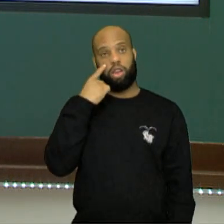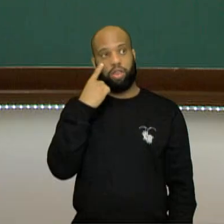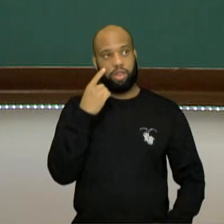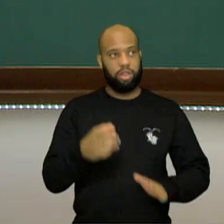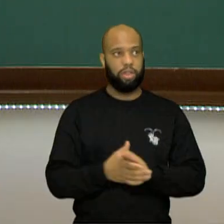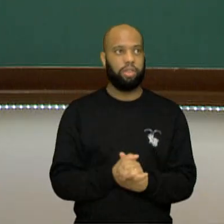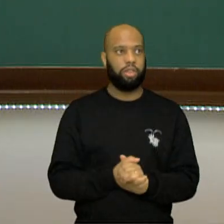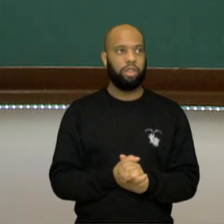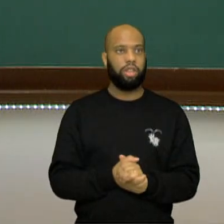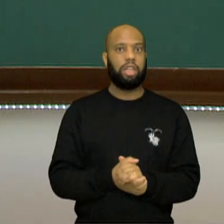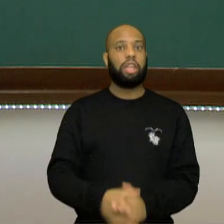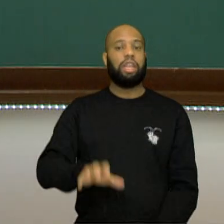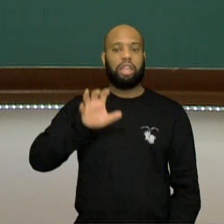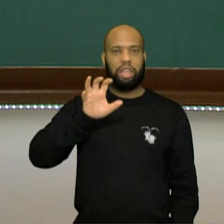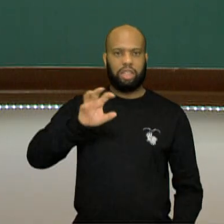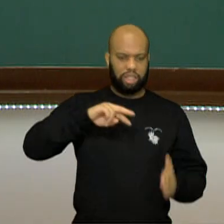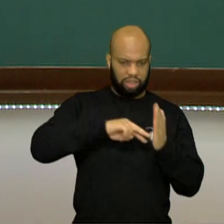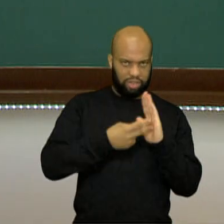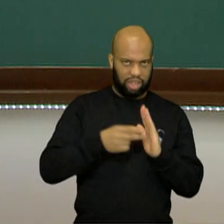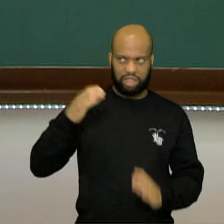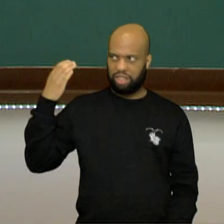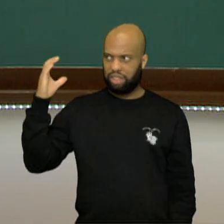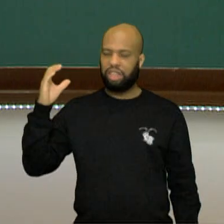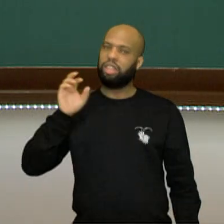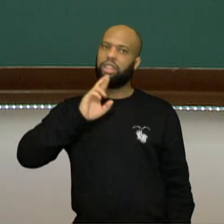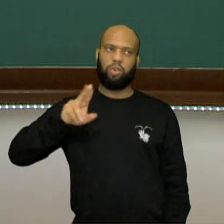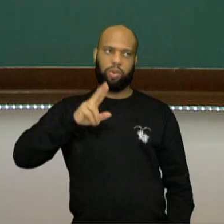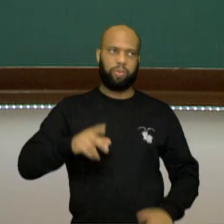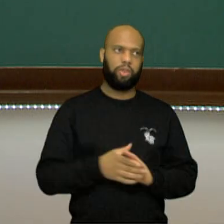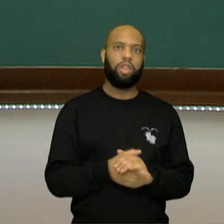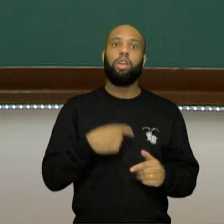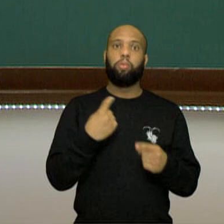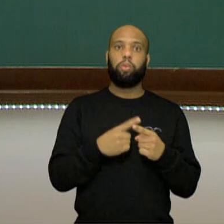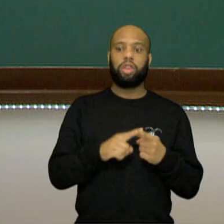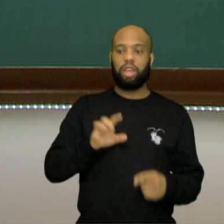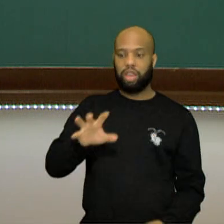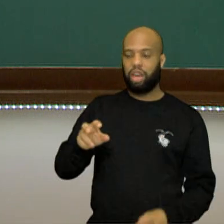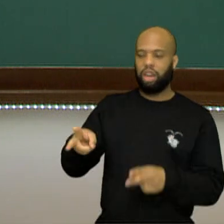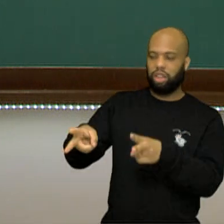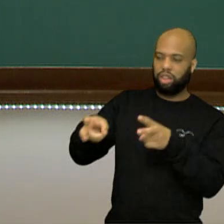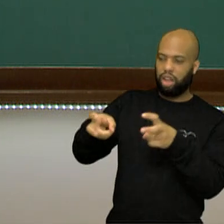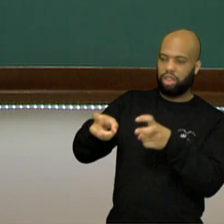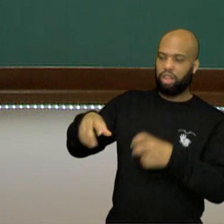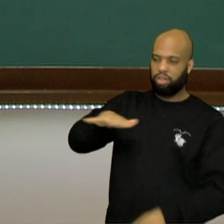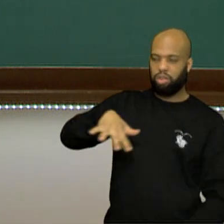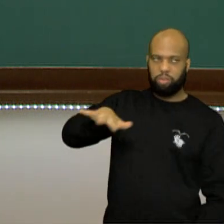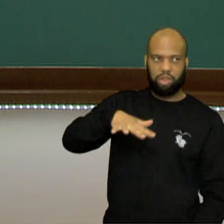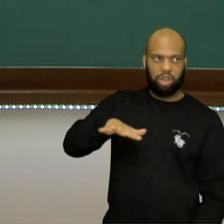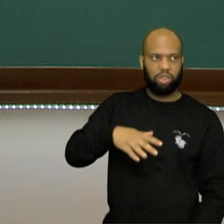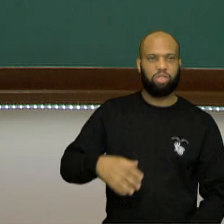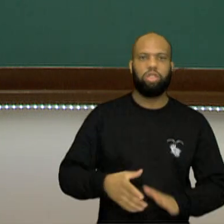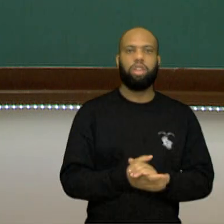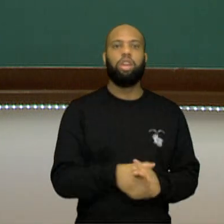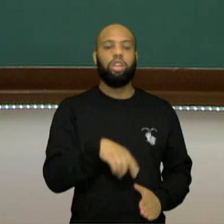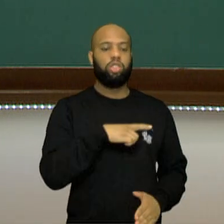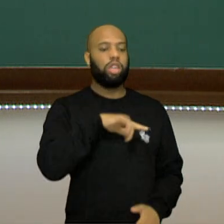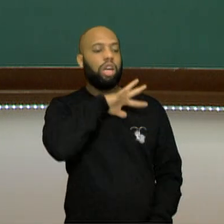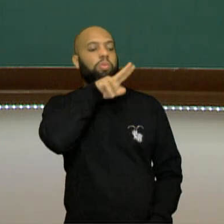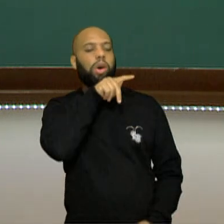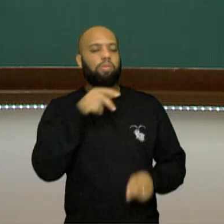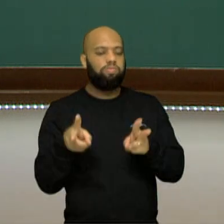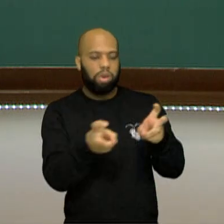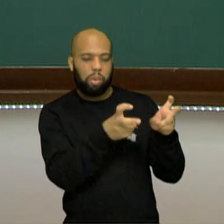comigo, isso não deixa de ser ciência, porque eles, através da observação do ambiente, observação dos